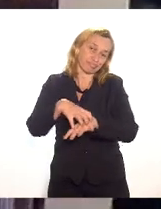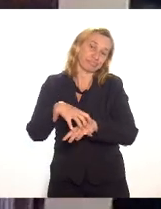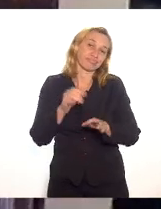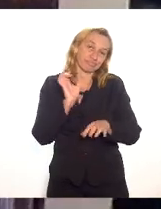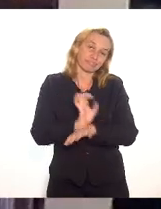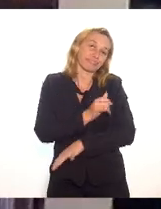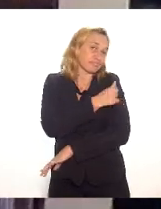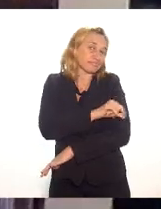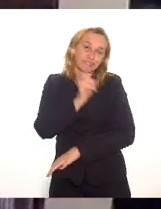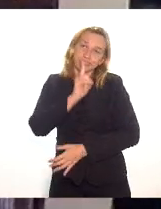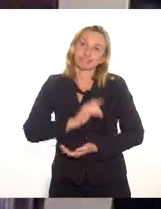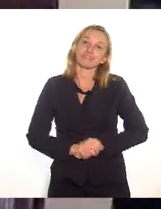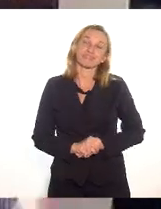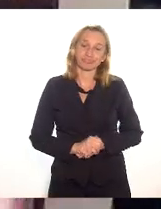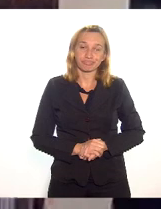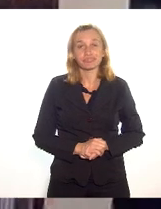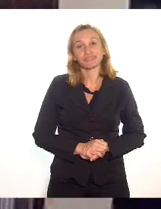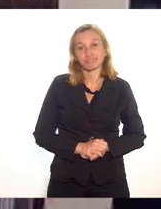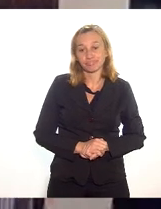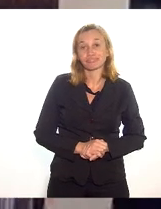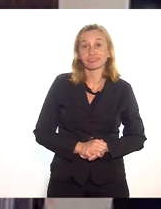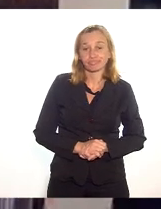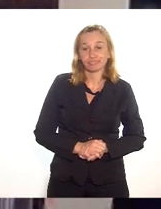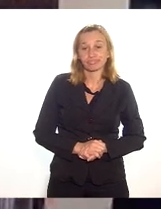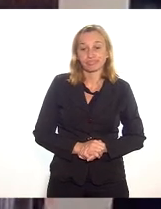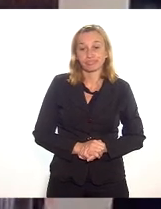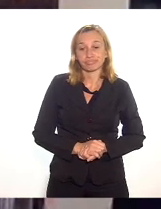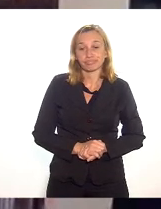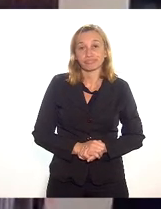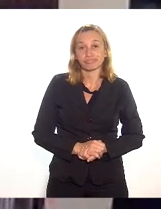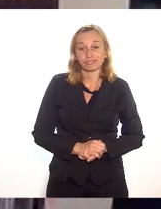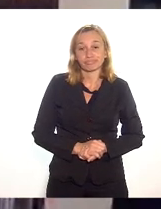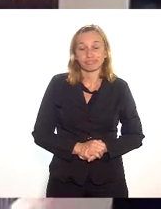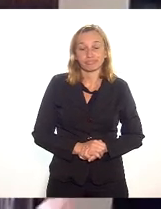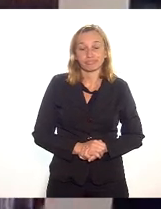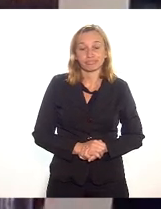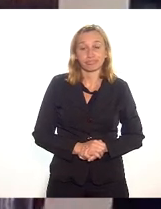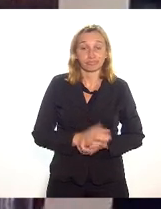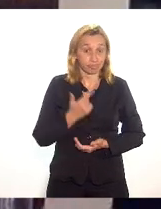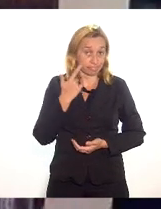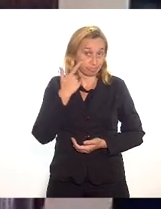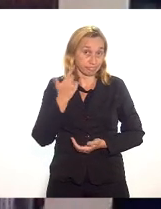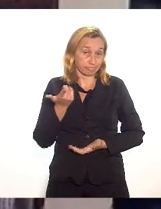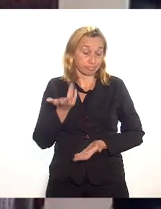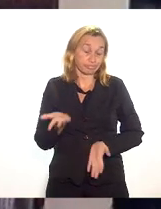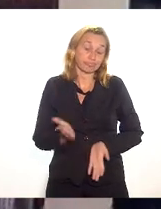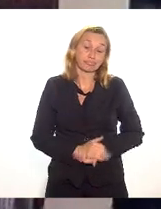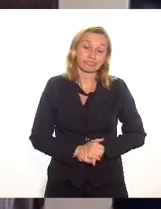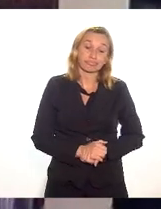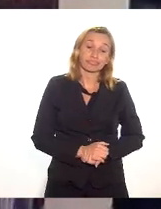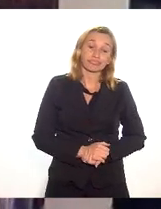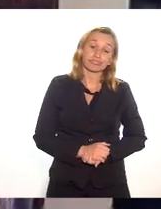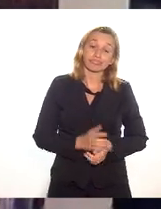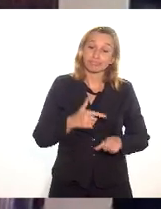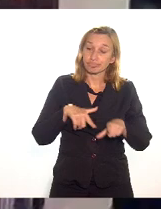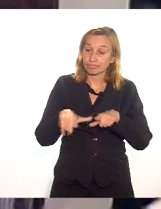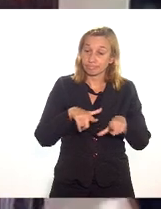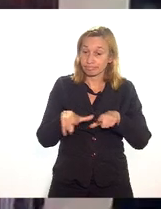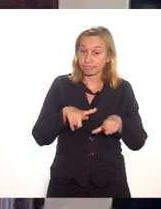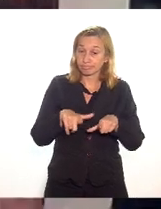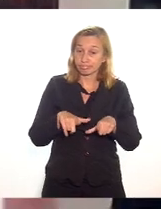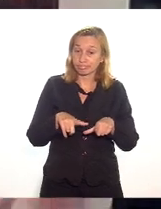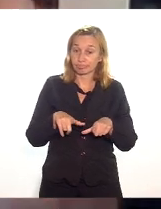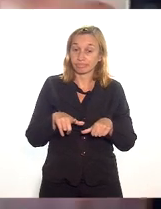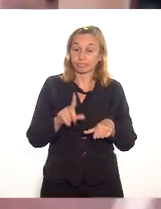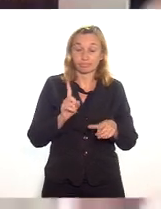estado do Rio de Janeiro. Não. E eu morei nessa cidade. E é claro, veja bem, é um serviço que dá lucro.